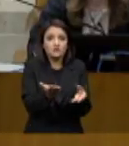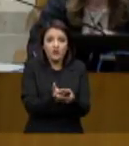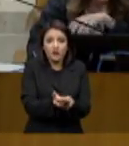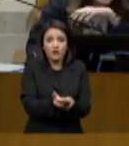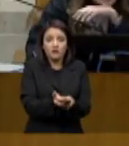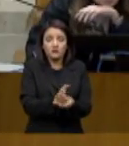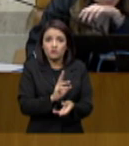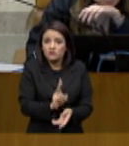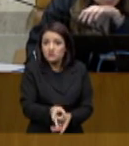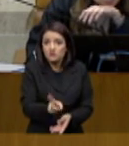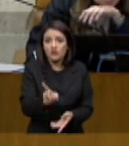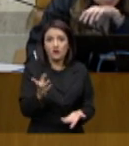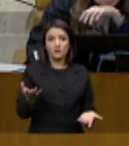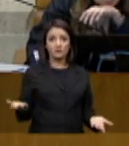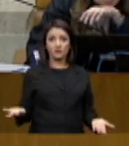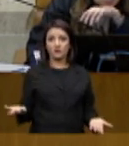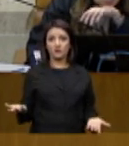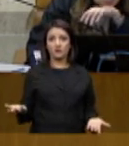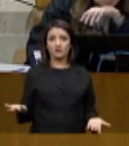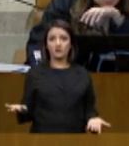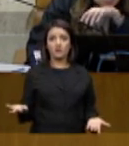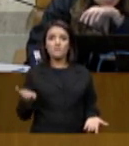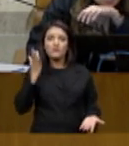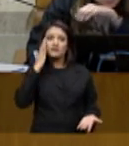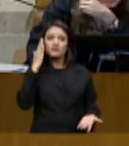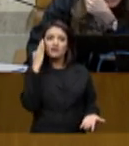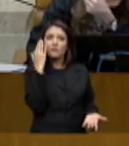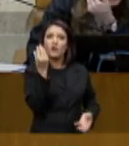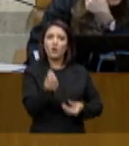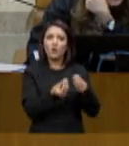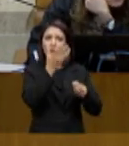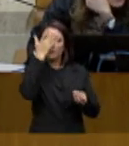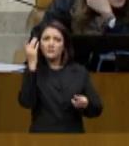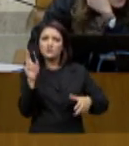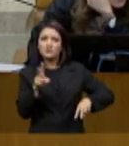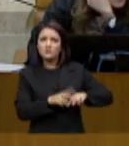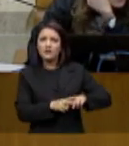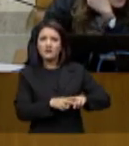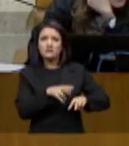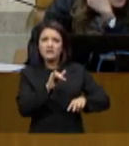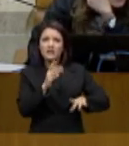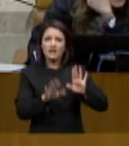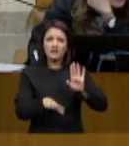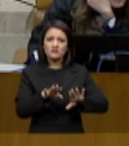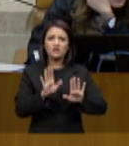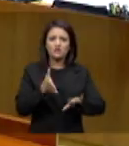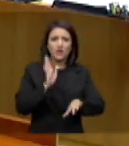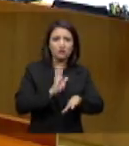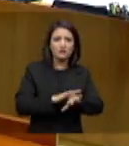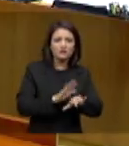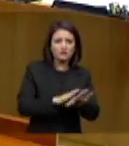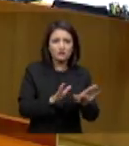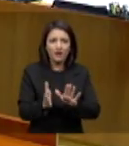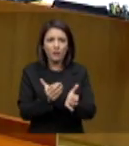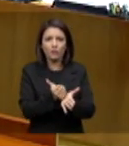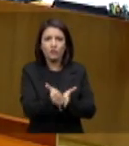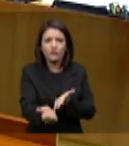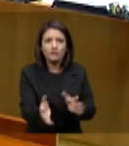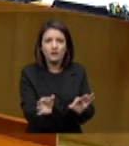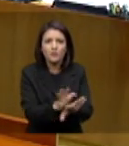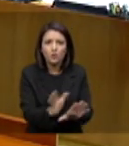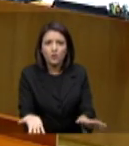constantemente a situação dos custodiados acaso acaso acaso acaso